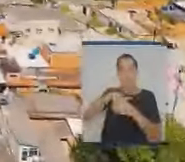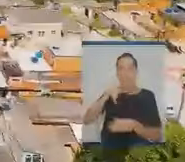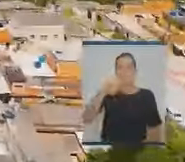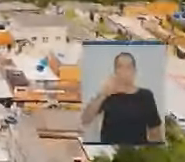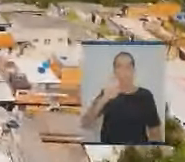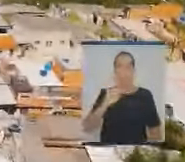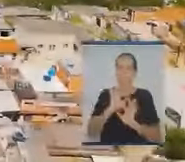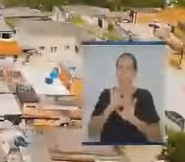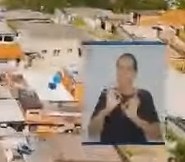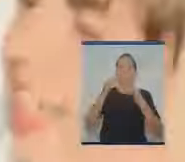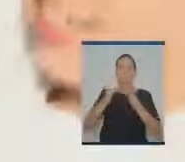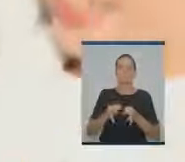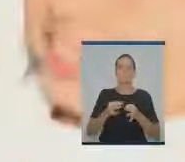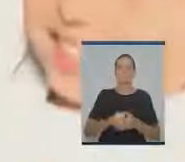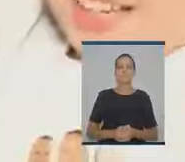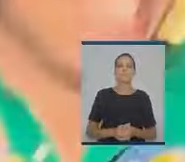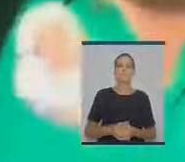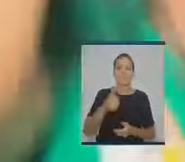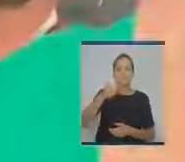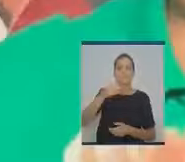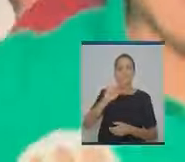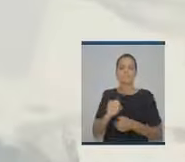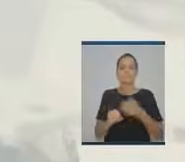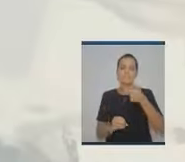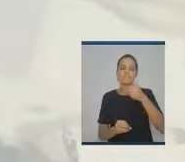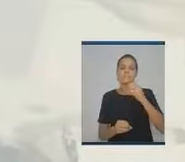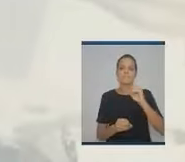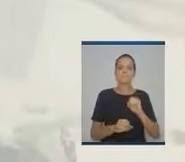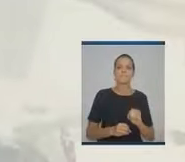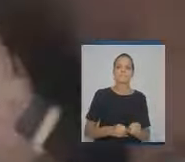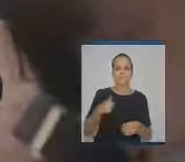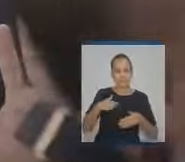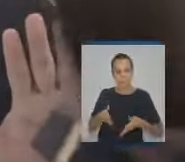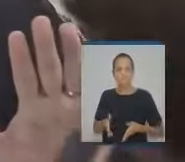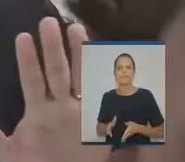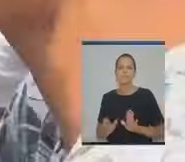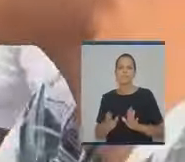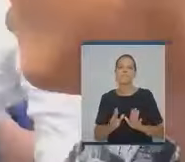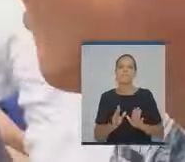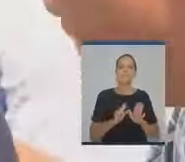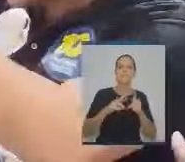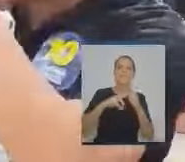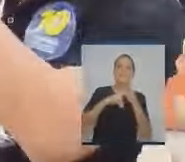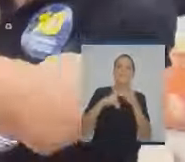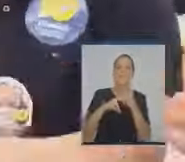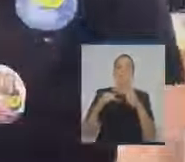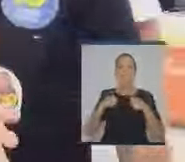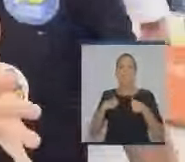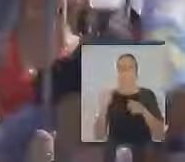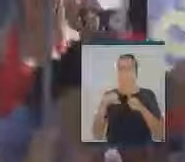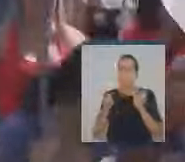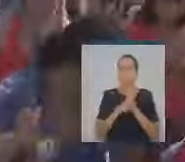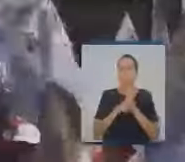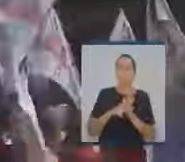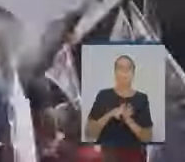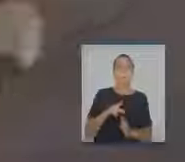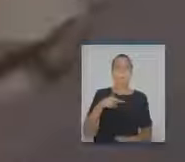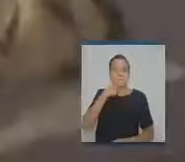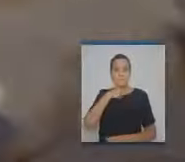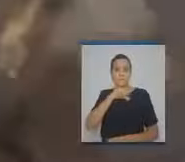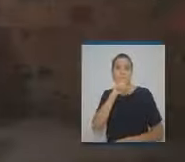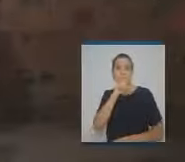Nasci em Belford Roxo, essa é minha raiz. Sou filho de mulher guerreira que até hoje sempre diz: pode